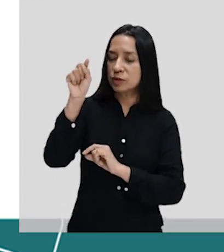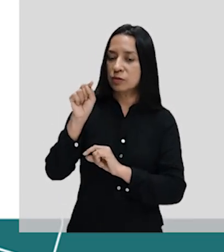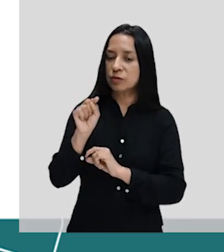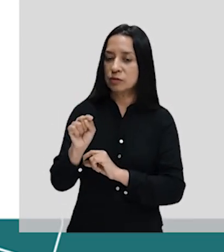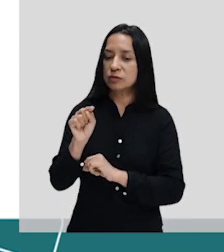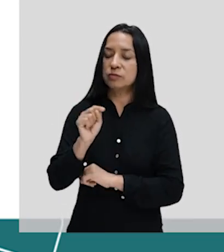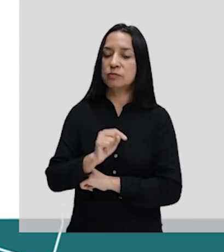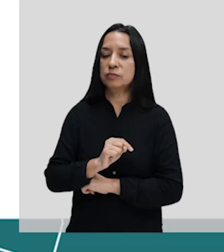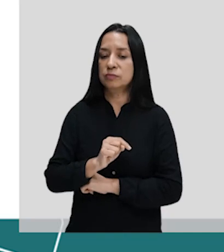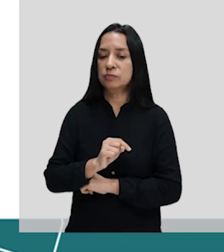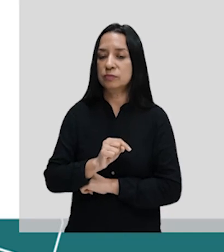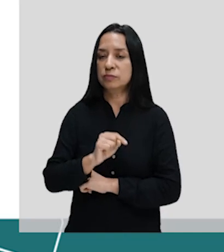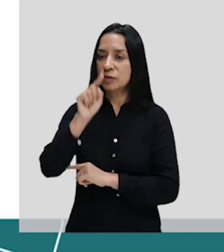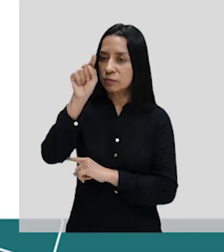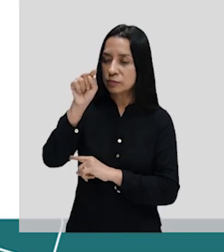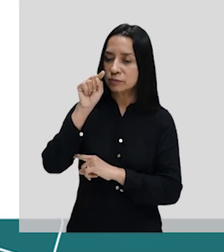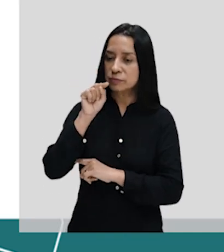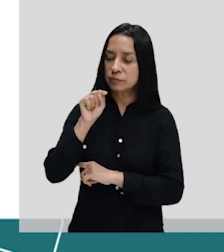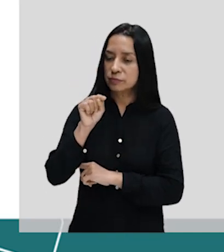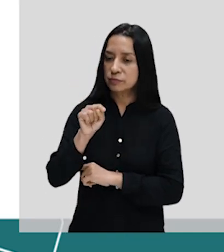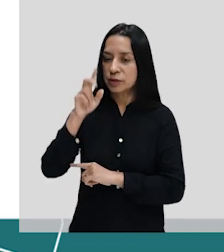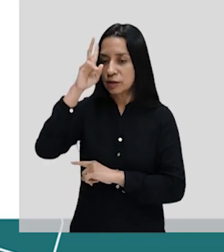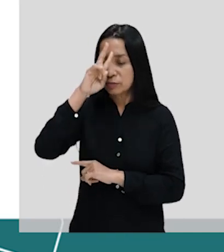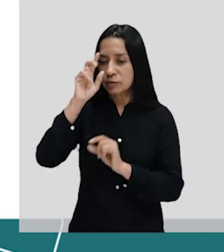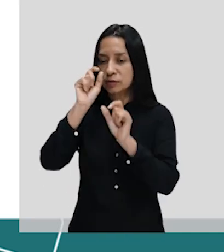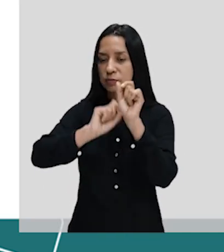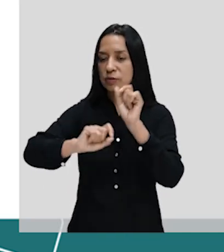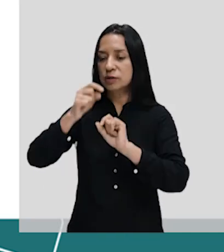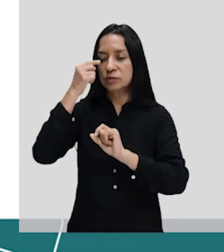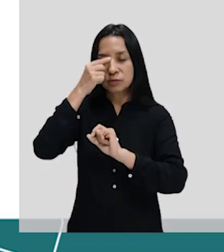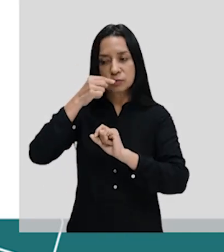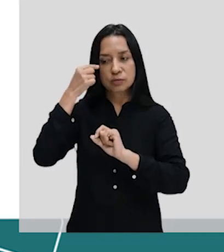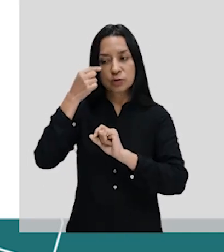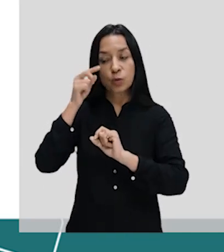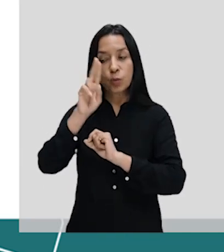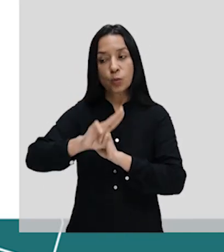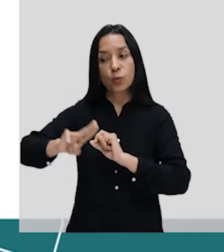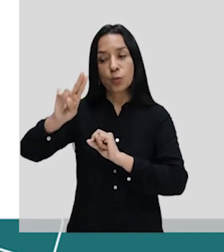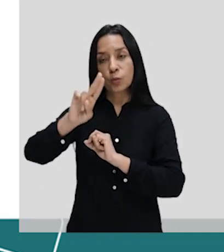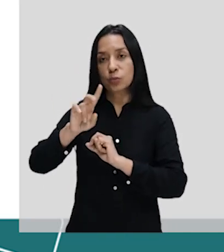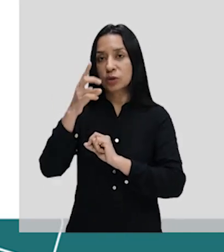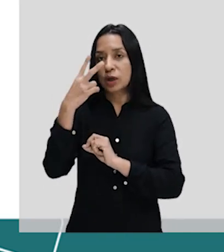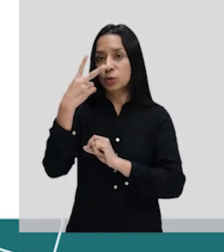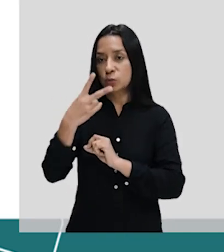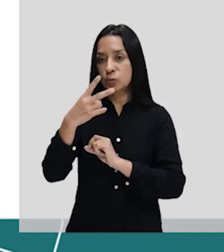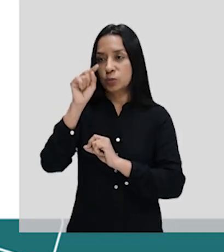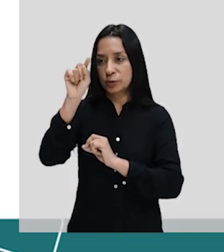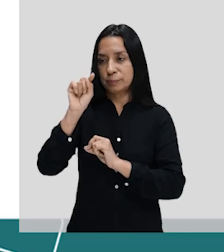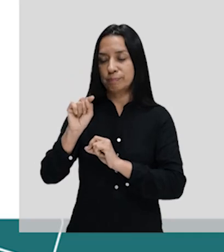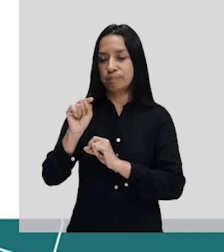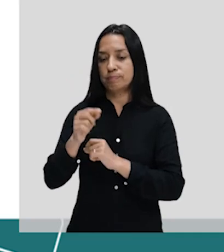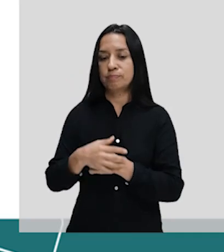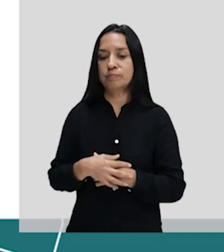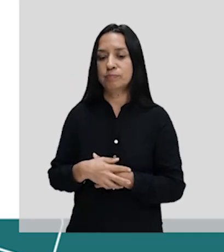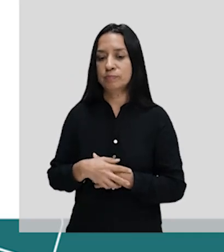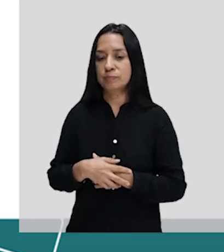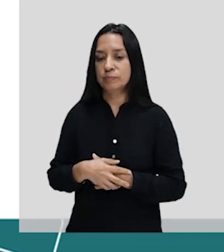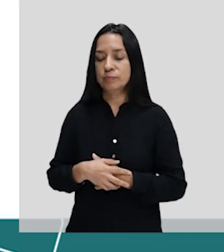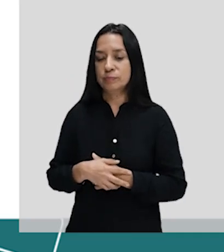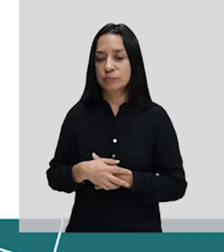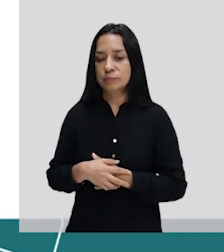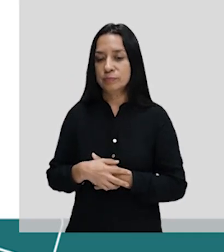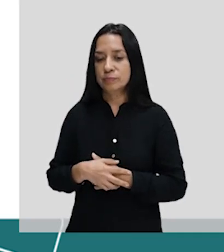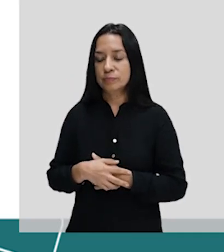de exclamação, as nossas exclamações. E lembrando que em espanhol eu uso 2 para cada frase. Pontos